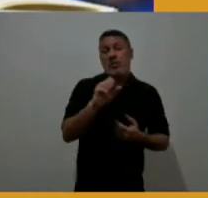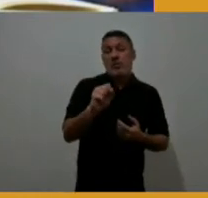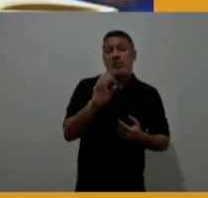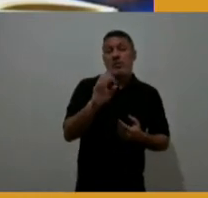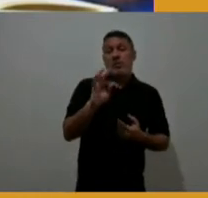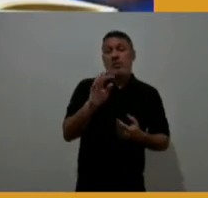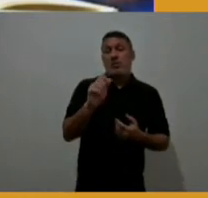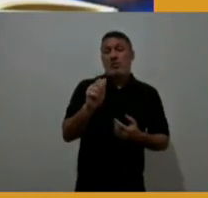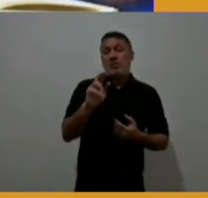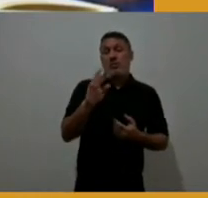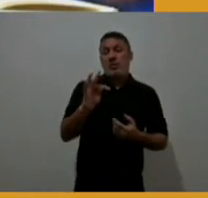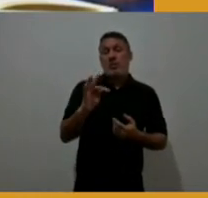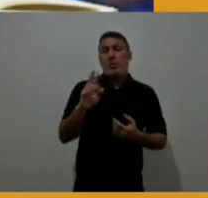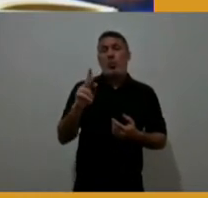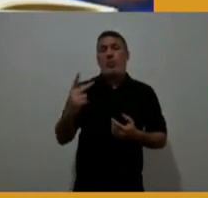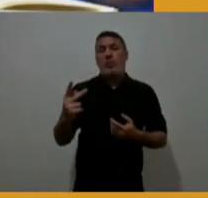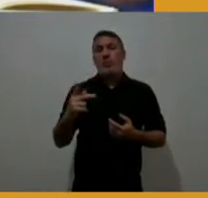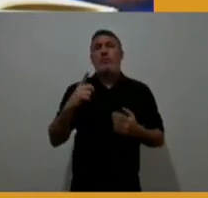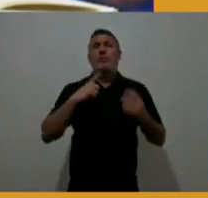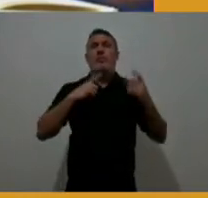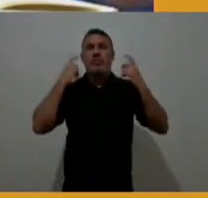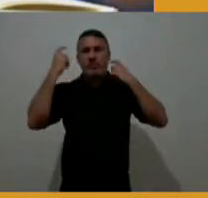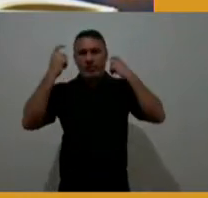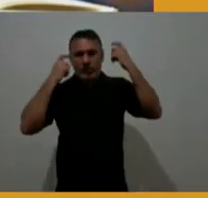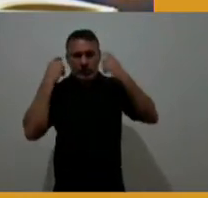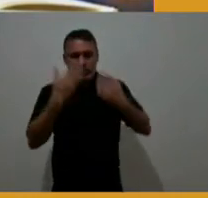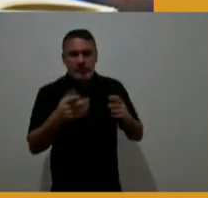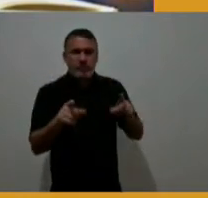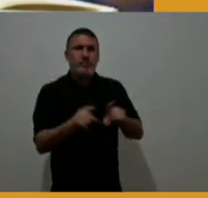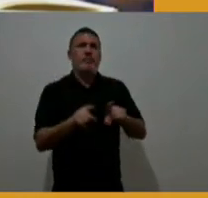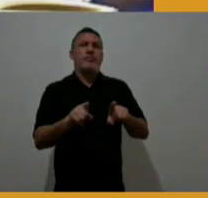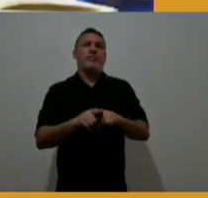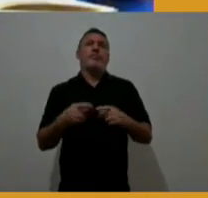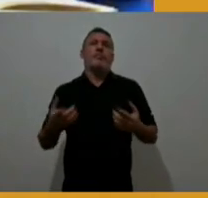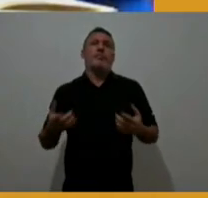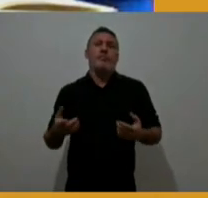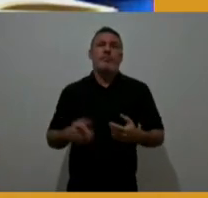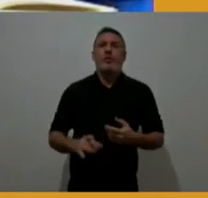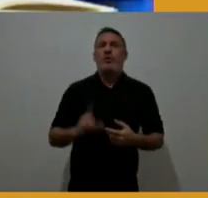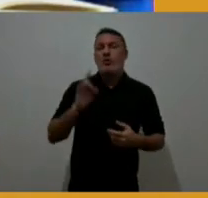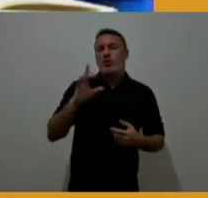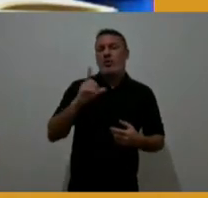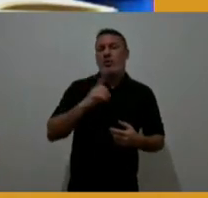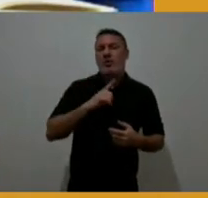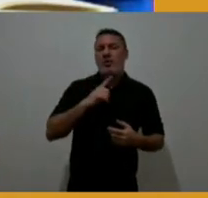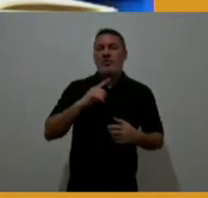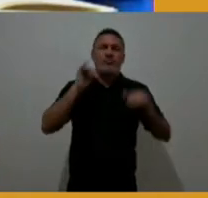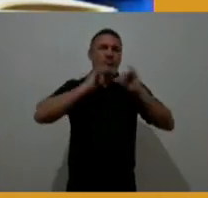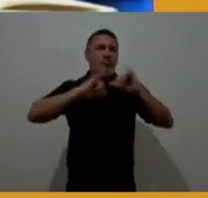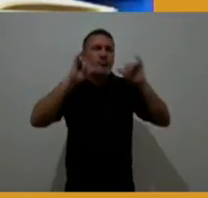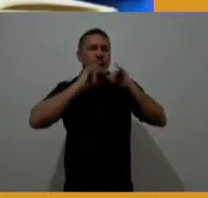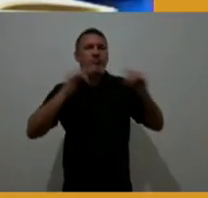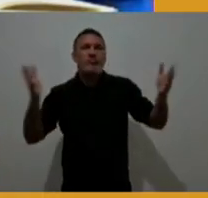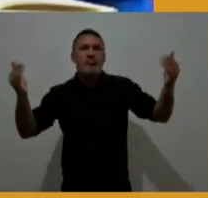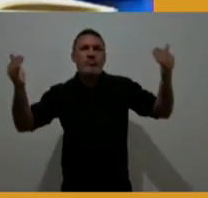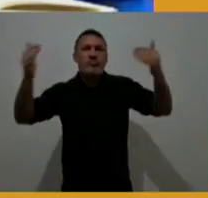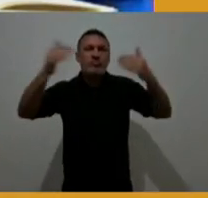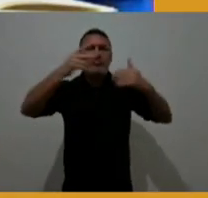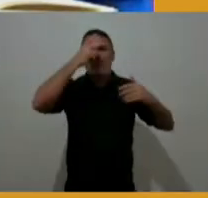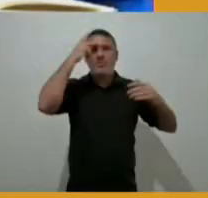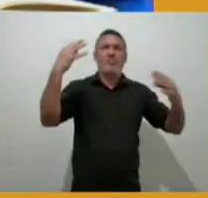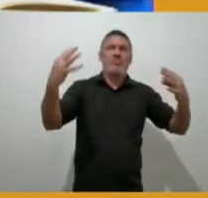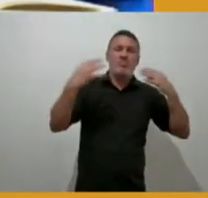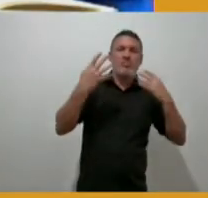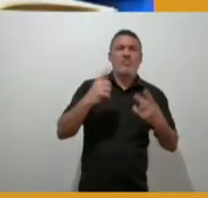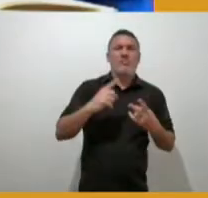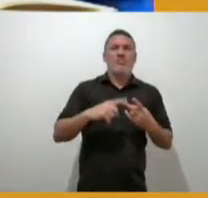essa preocupação, a gente sente, não só nas suas mensagens, né, para atração dos seus públicos, para atração daquela simpatia